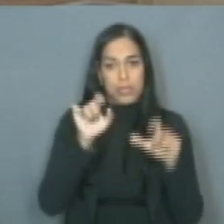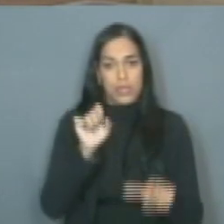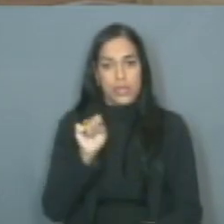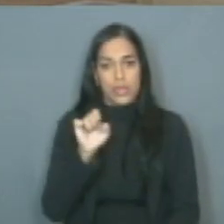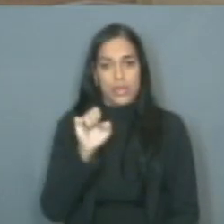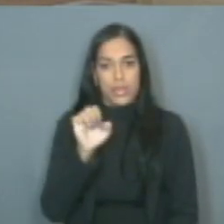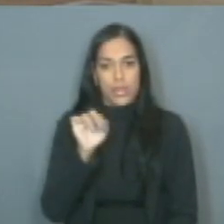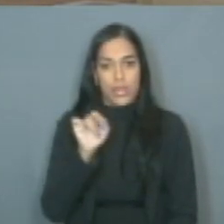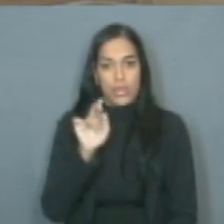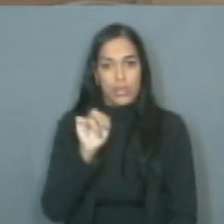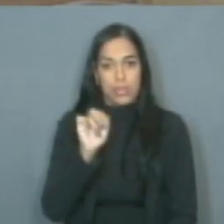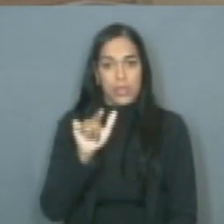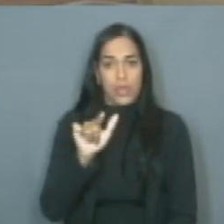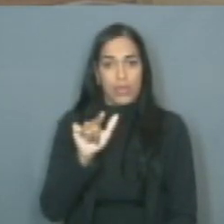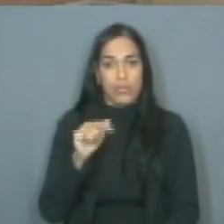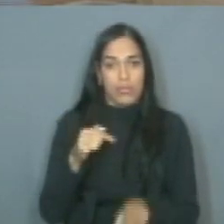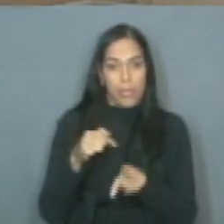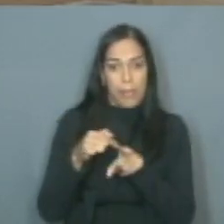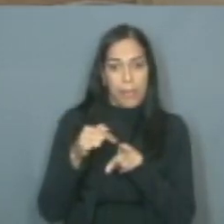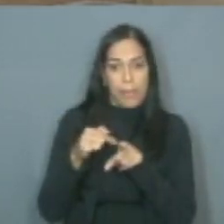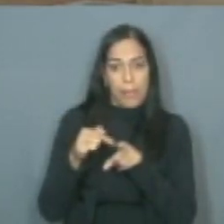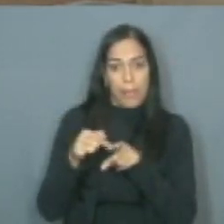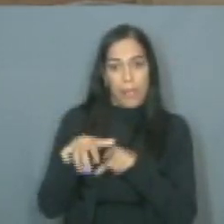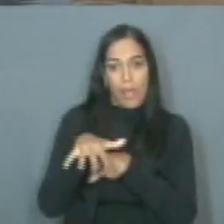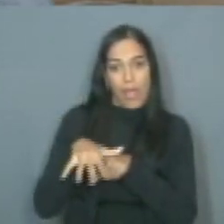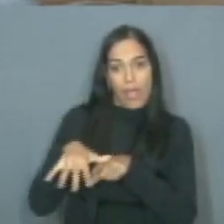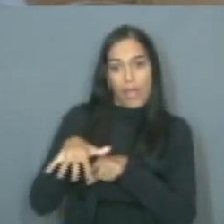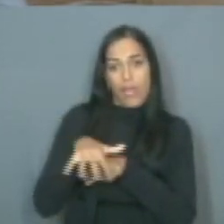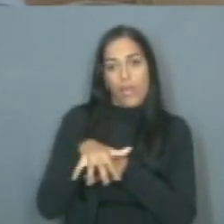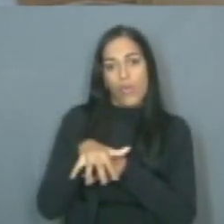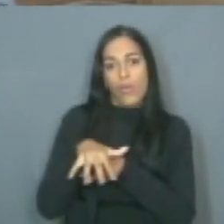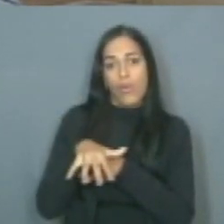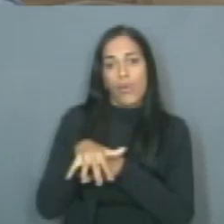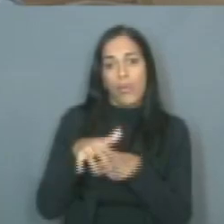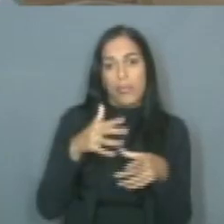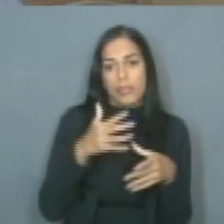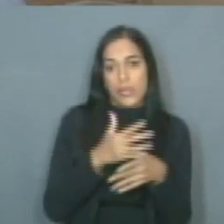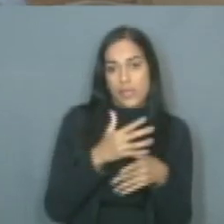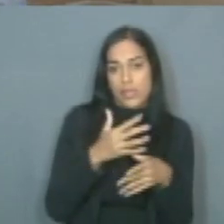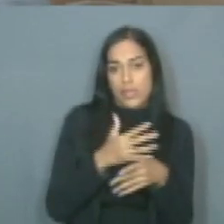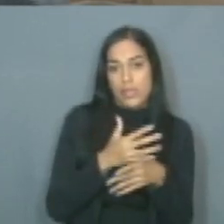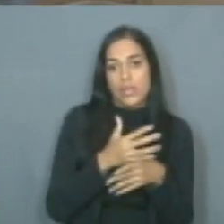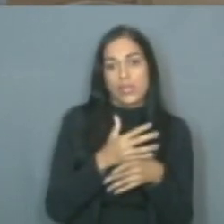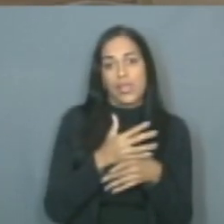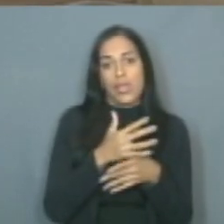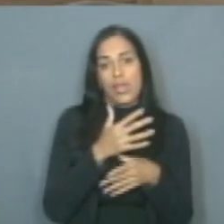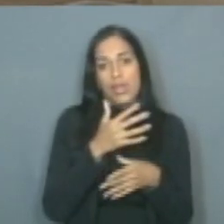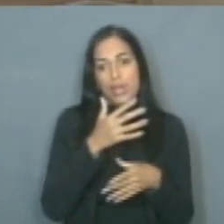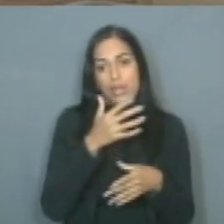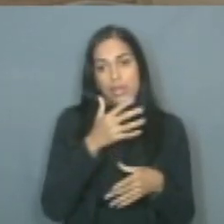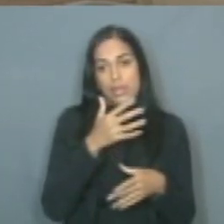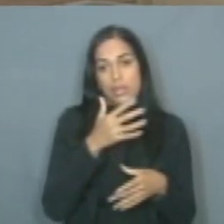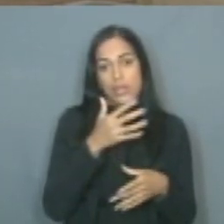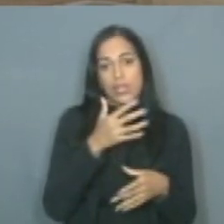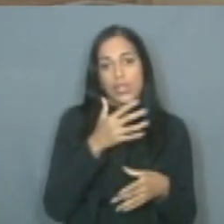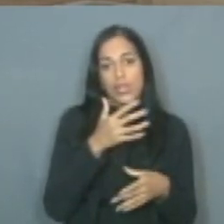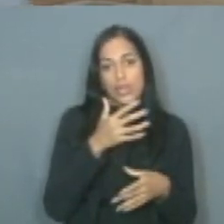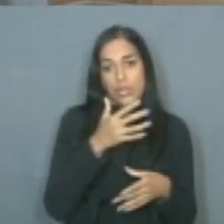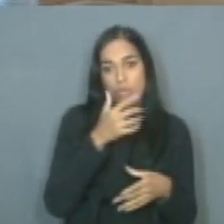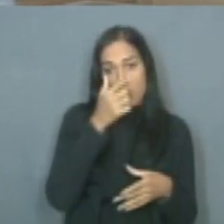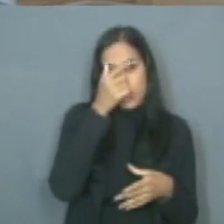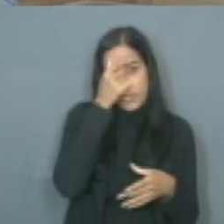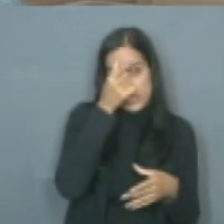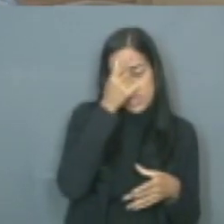bairro, ou seja, as pessoas elas vão de Setúbal para a cidade universitária, as pessoas vão de Setúbal para o Derby e